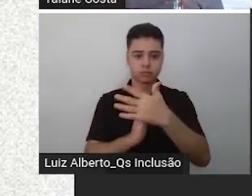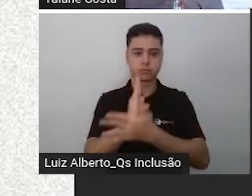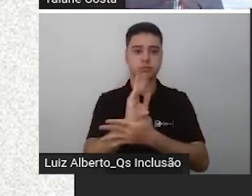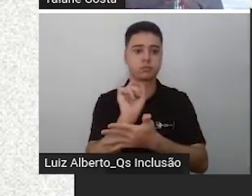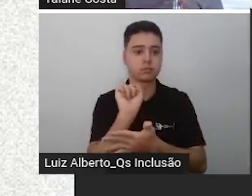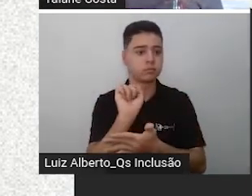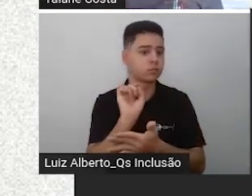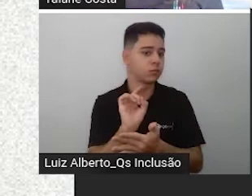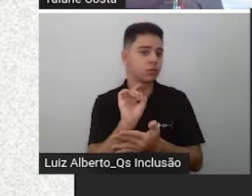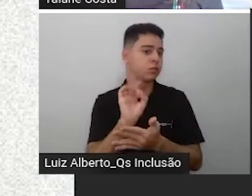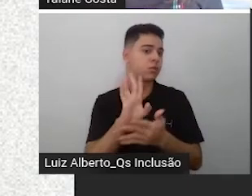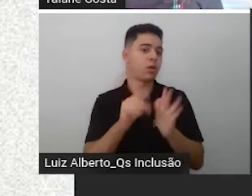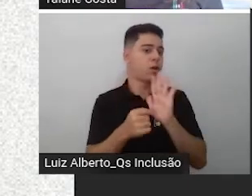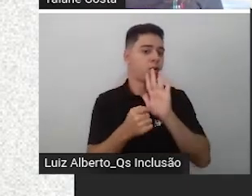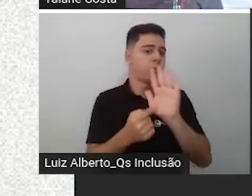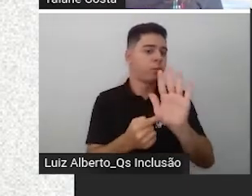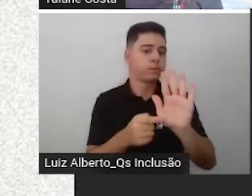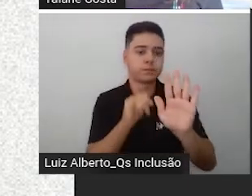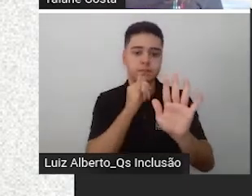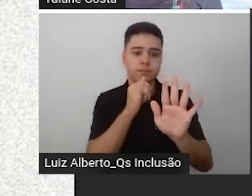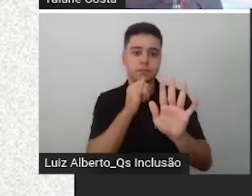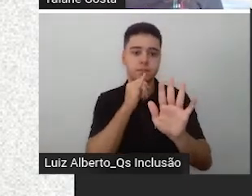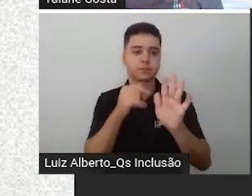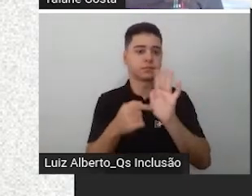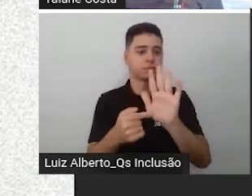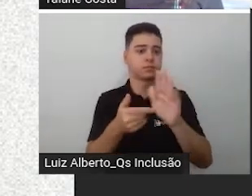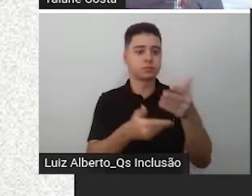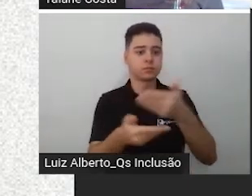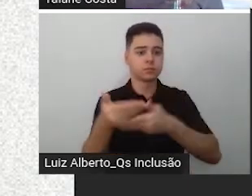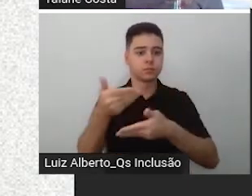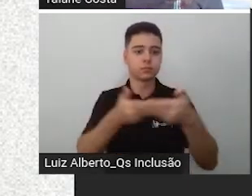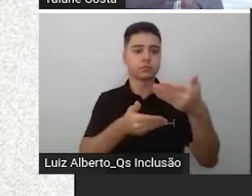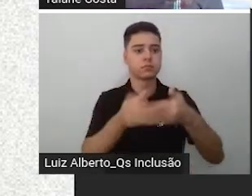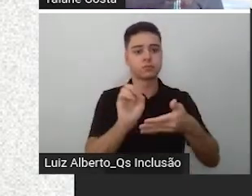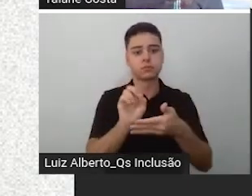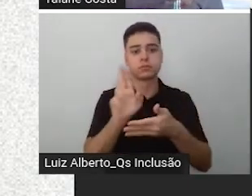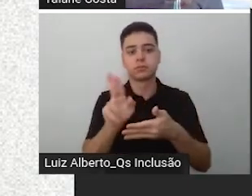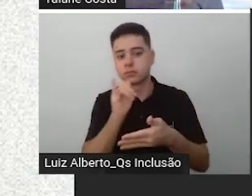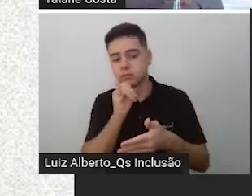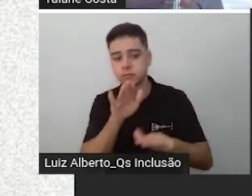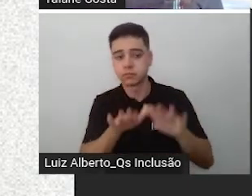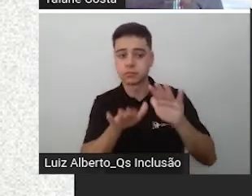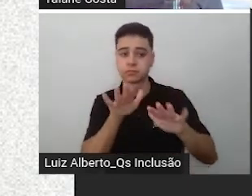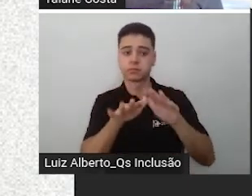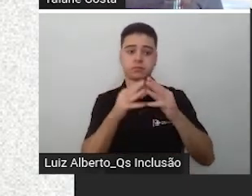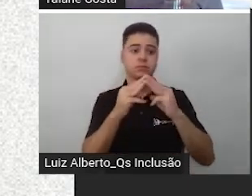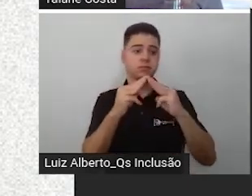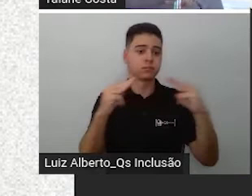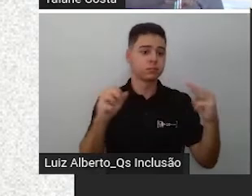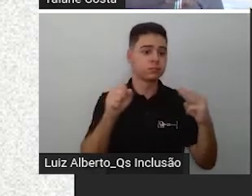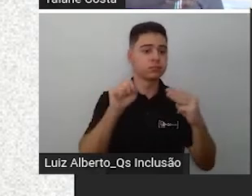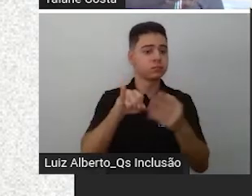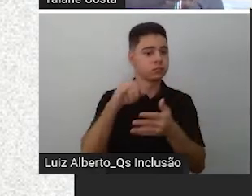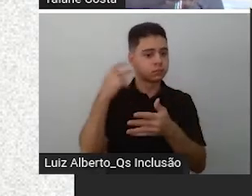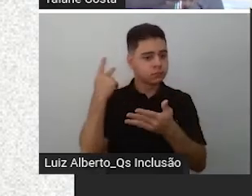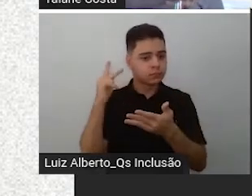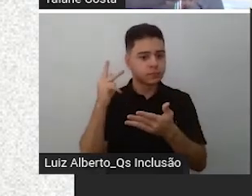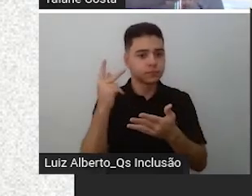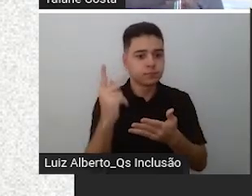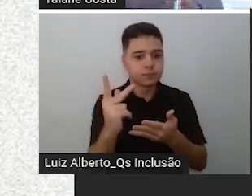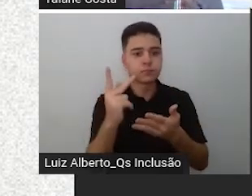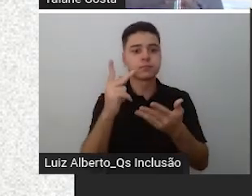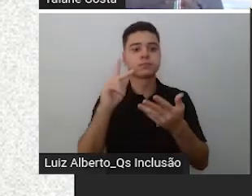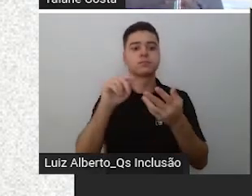só apresentar uma exposição, dependendo do museu, se ele for histórico,